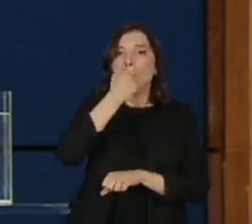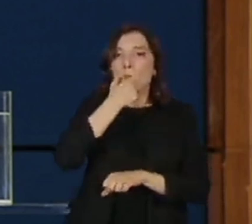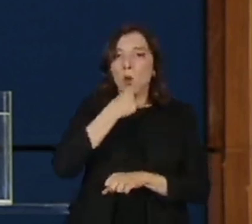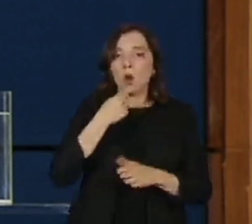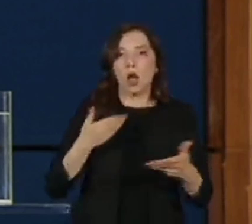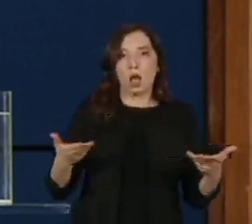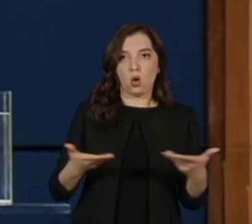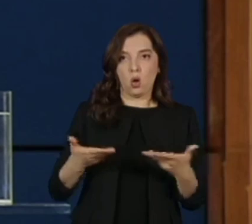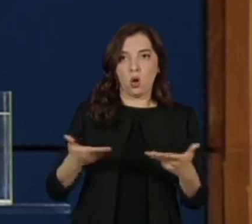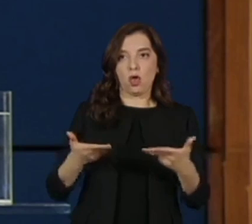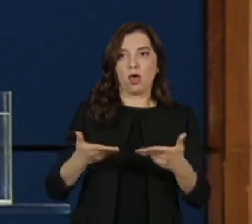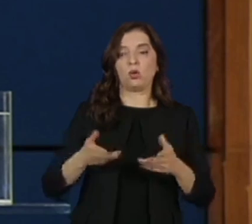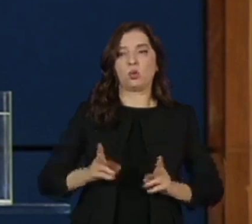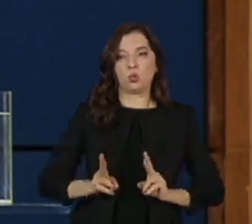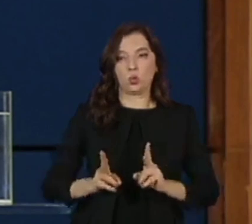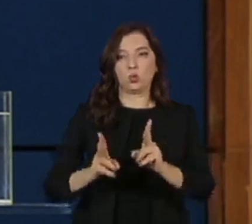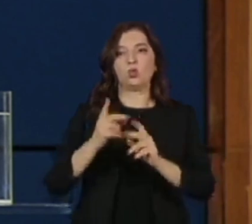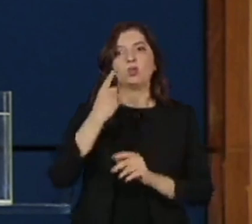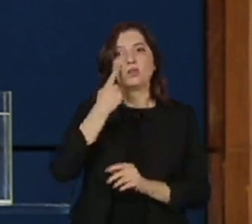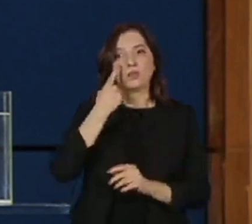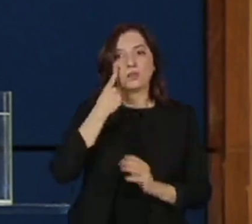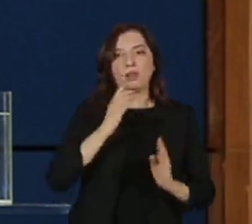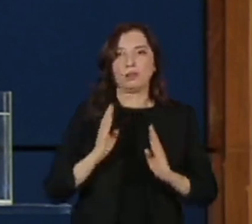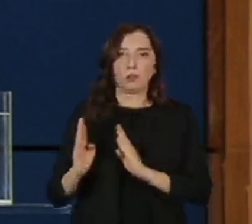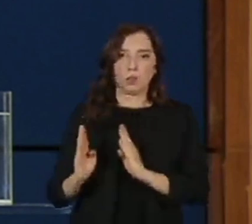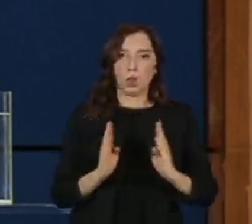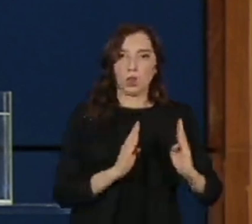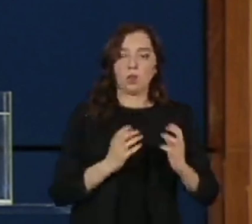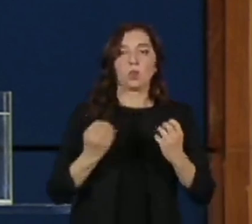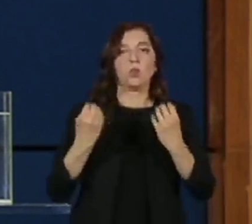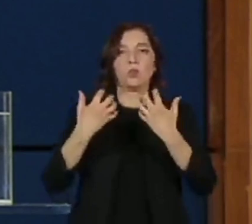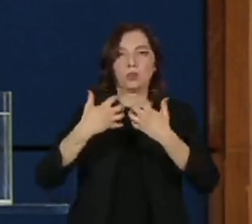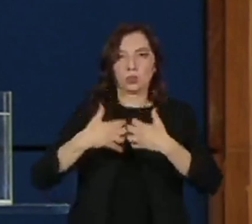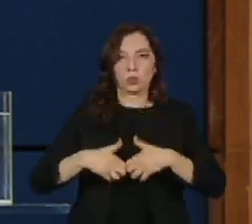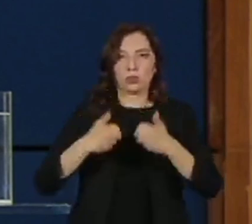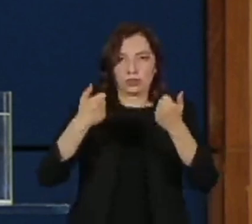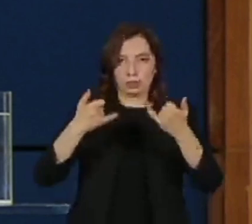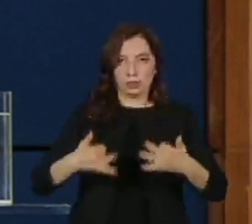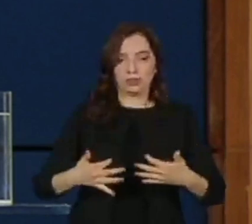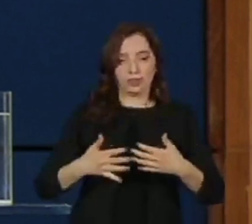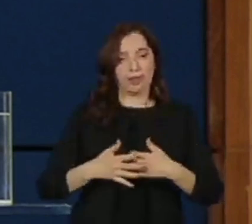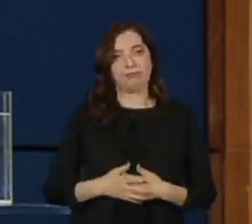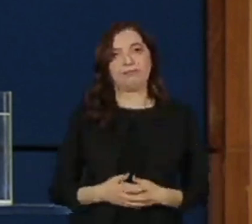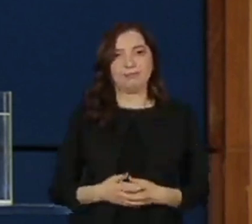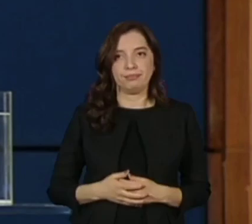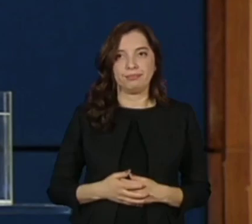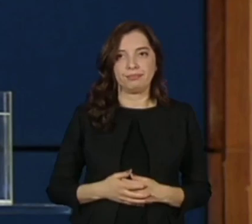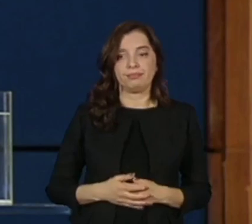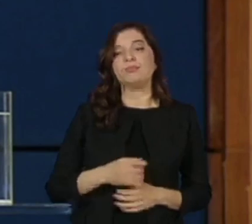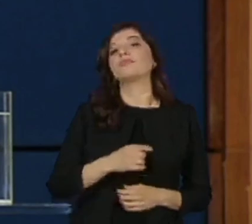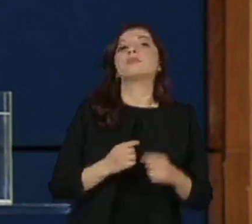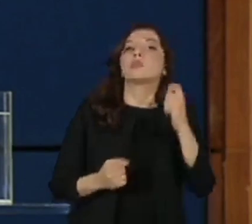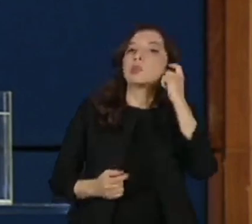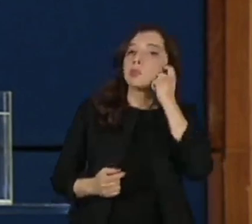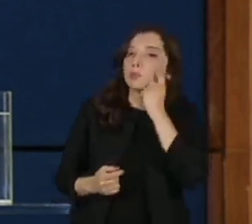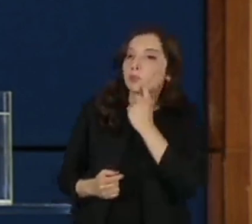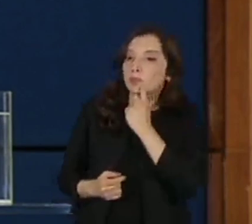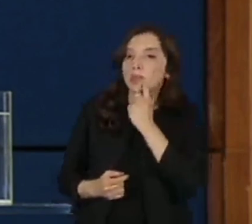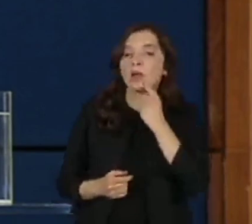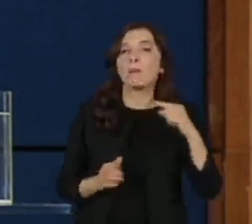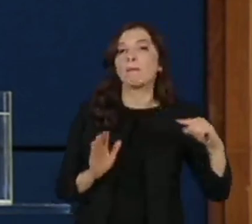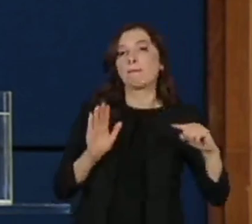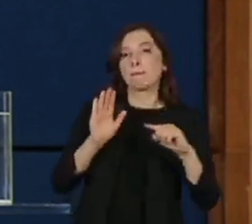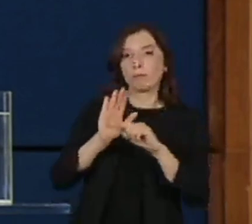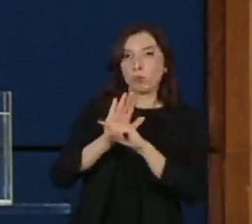pra gente ver a dinâmica como ela funciona então o candidato Nunes vai ser vai perguntar